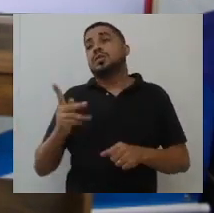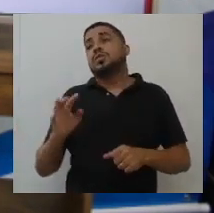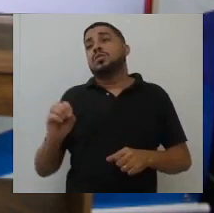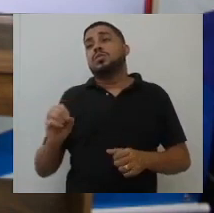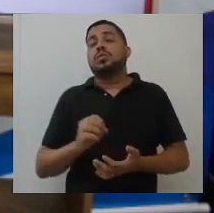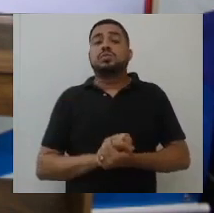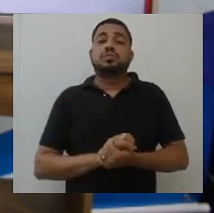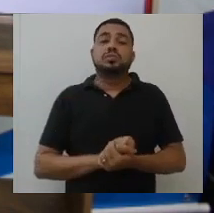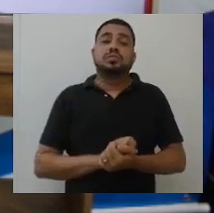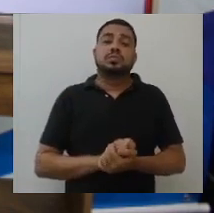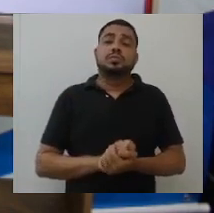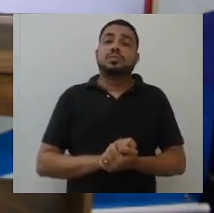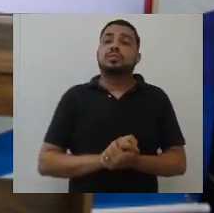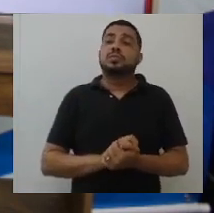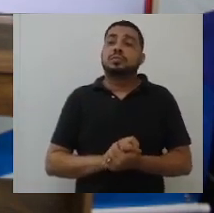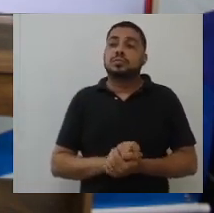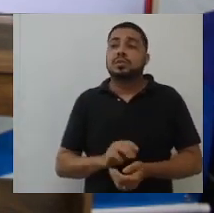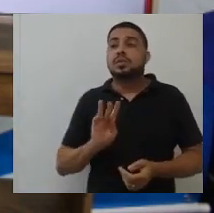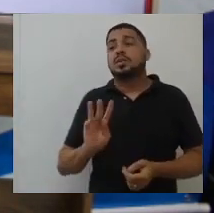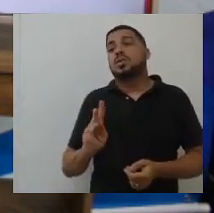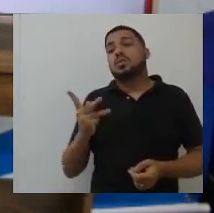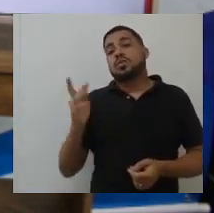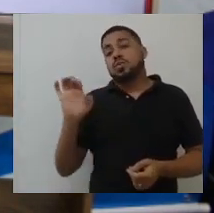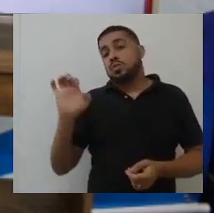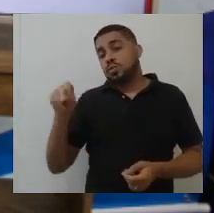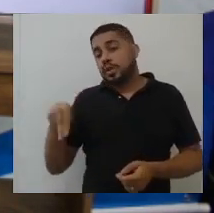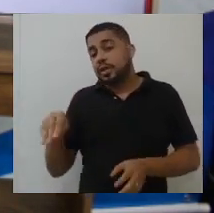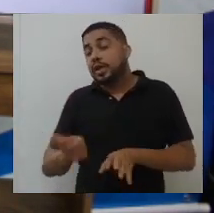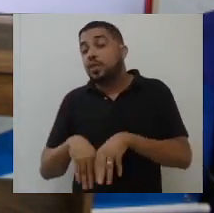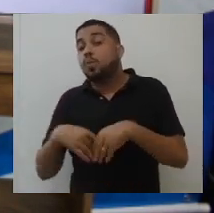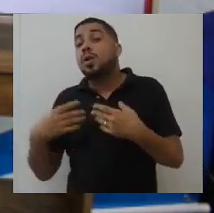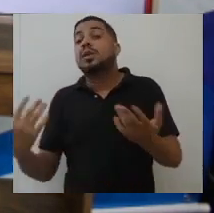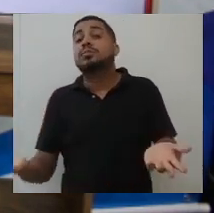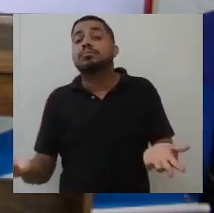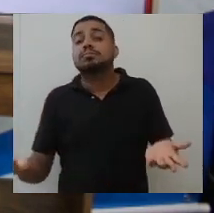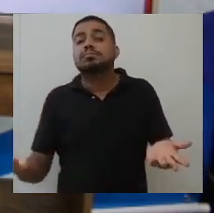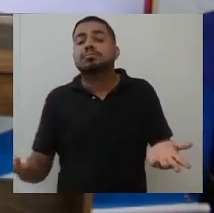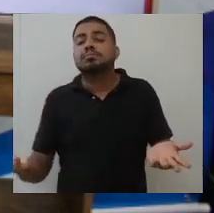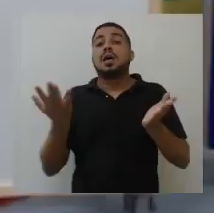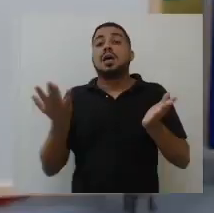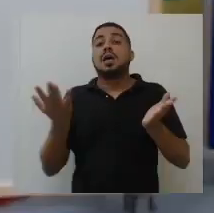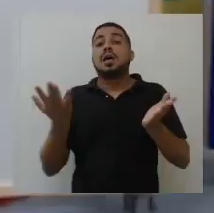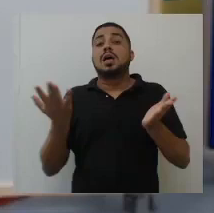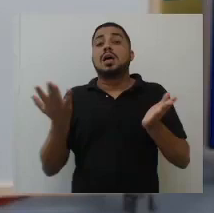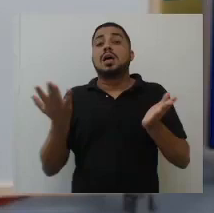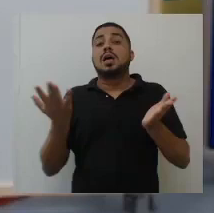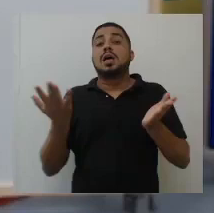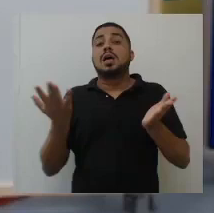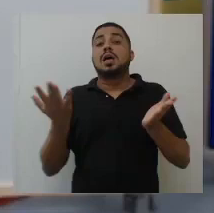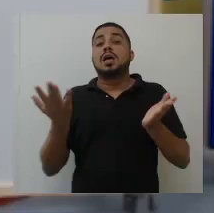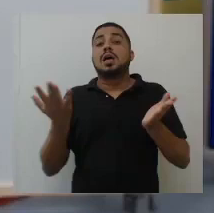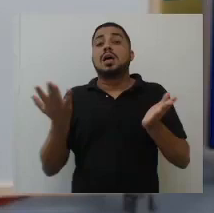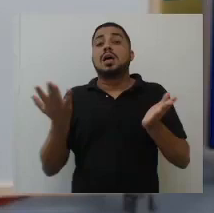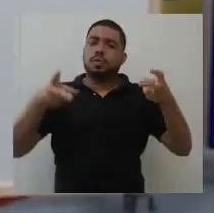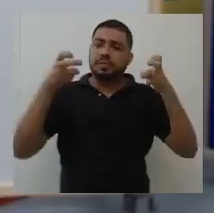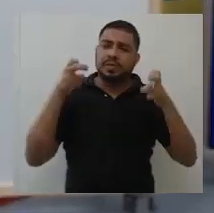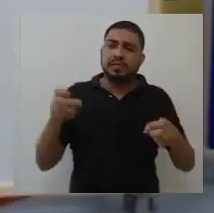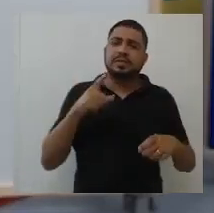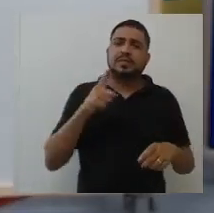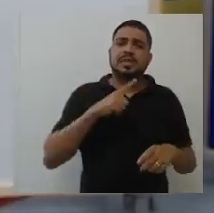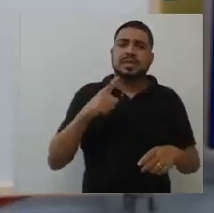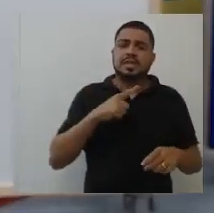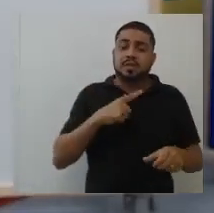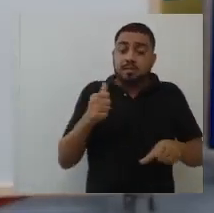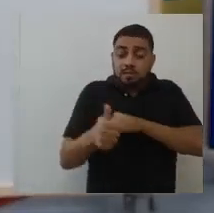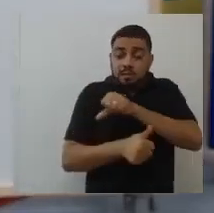pessoas. When significa quando, perguntando sobre tempo. Quando é teu aniversário? When is your... Posso até pegar uma pergunta utilizando o verbo. À medida que